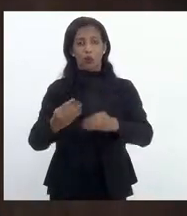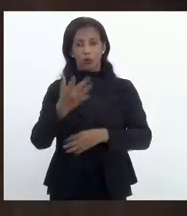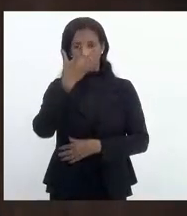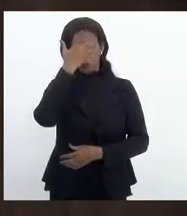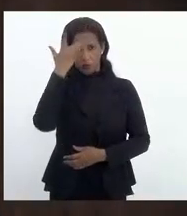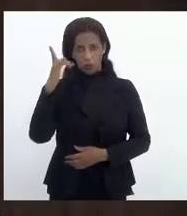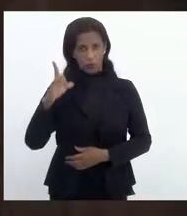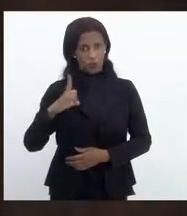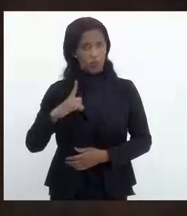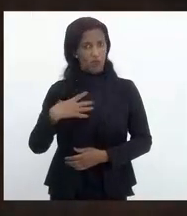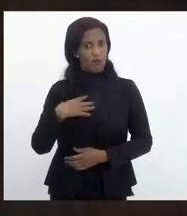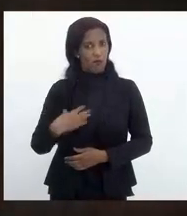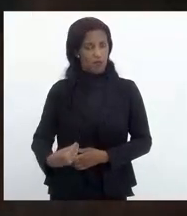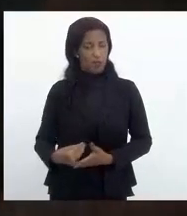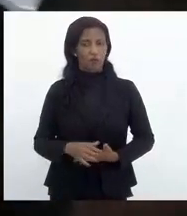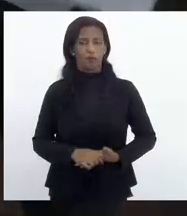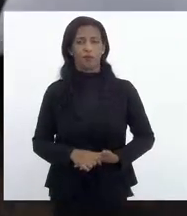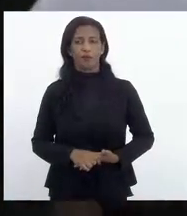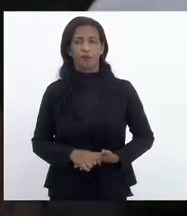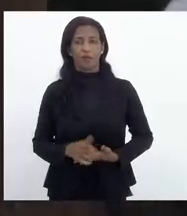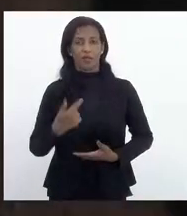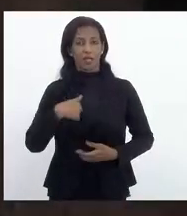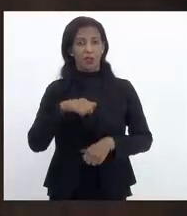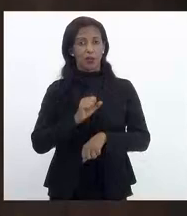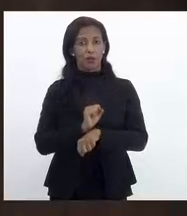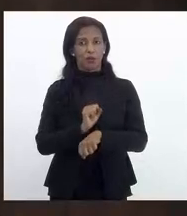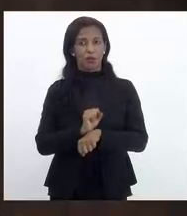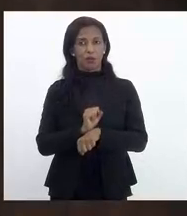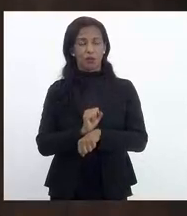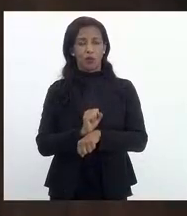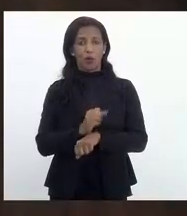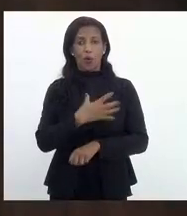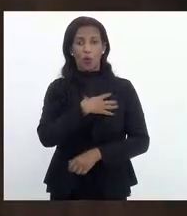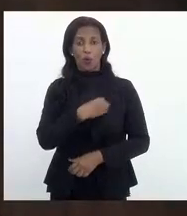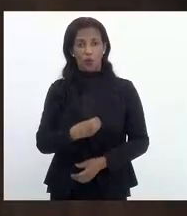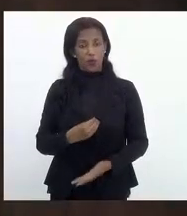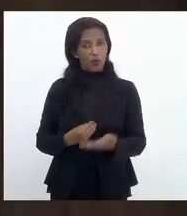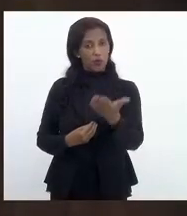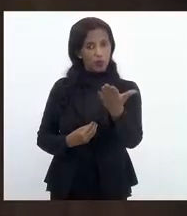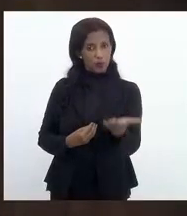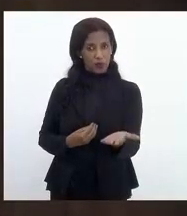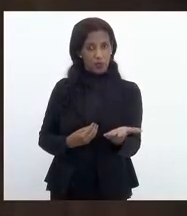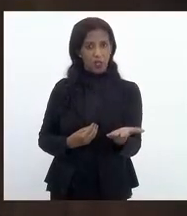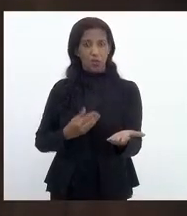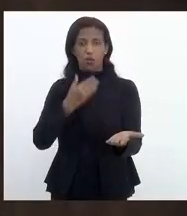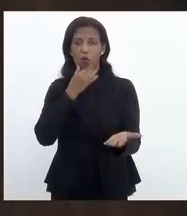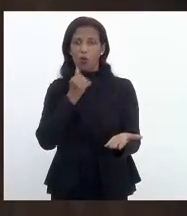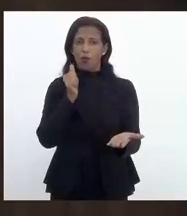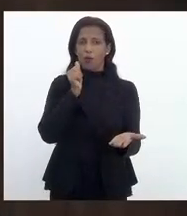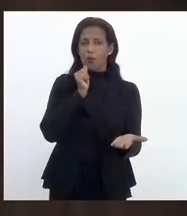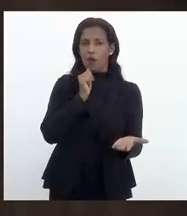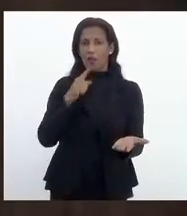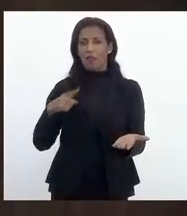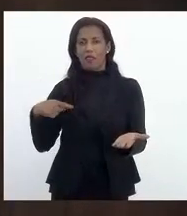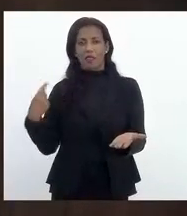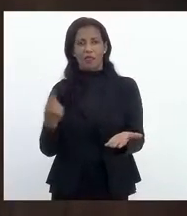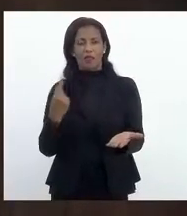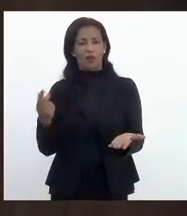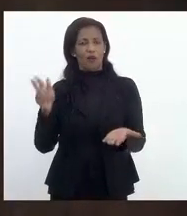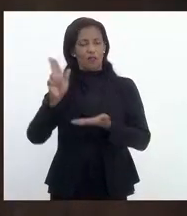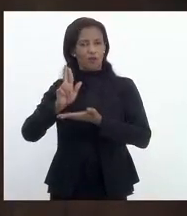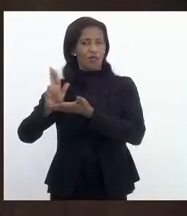que aqui tem filhos que eu espero o fim a vocês a filha de vocês na nossa